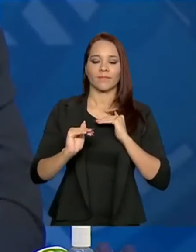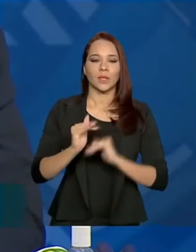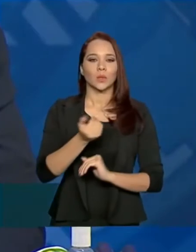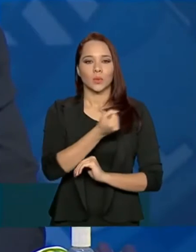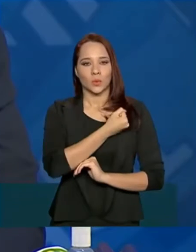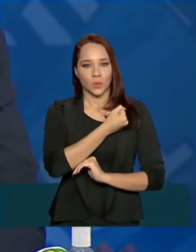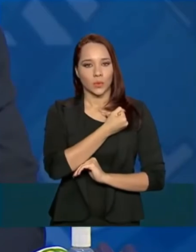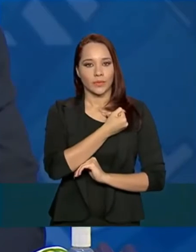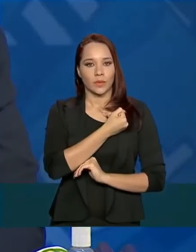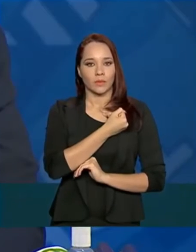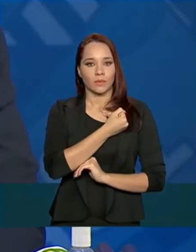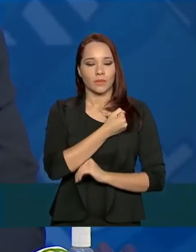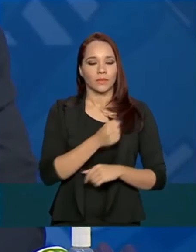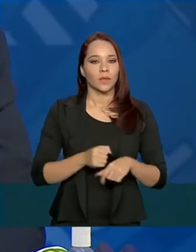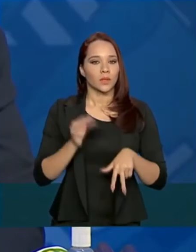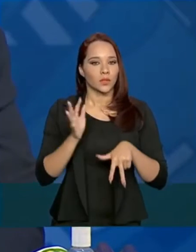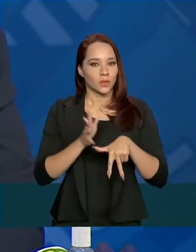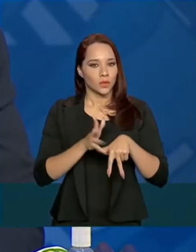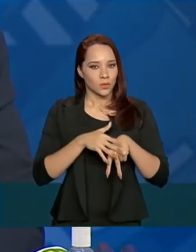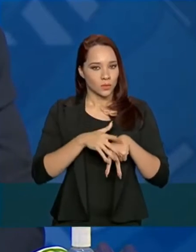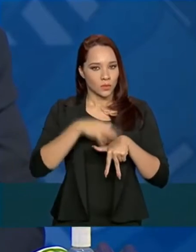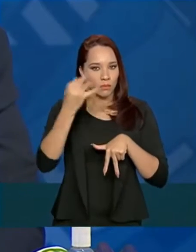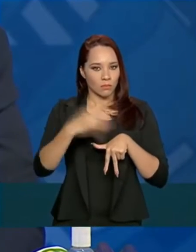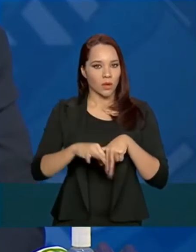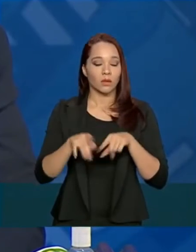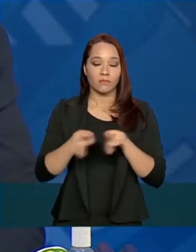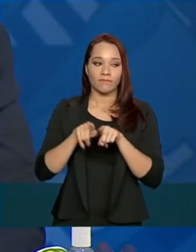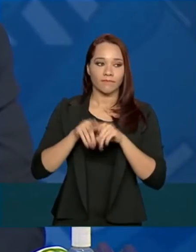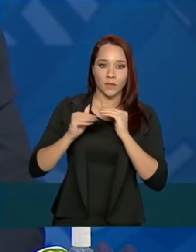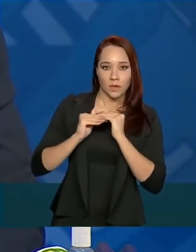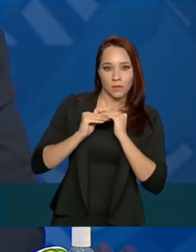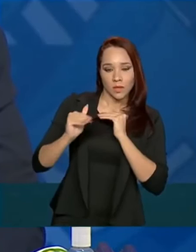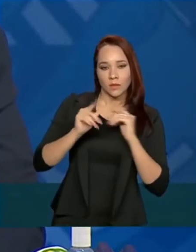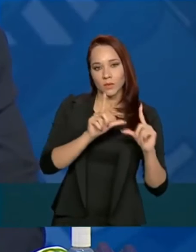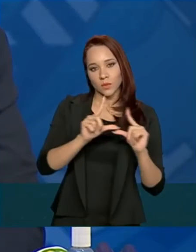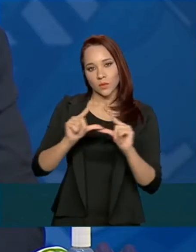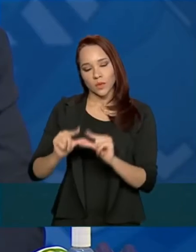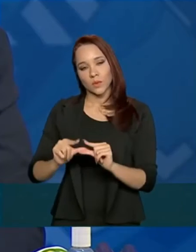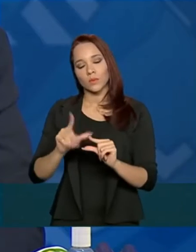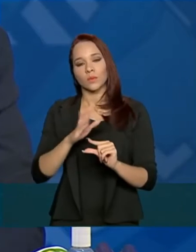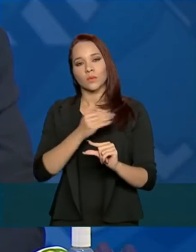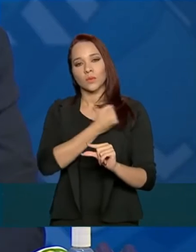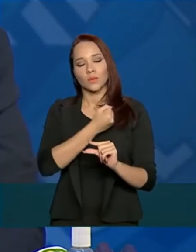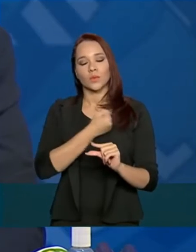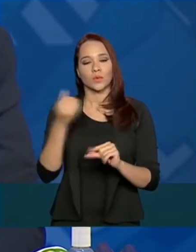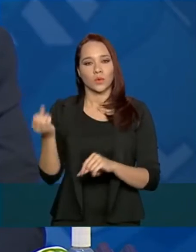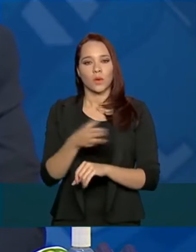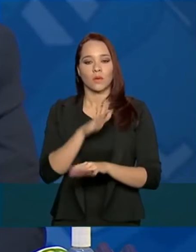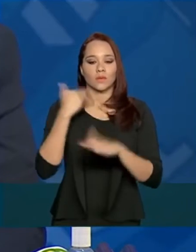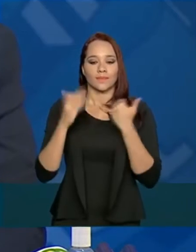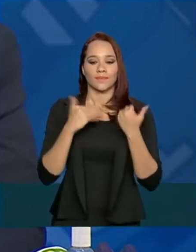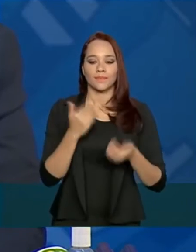número de casos, e uma estabilidade para uma diminuição dos números de óbitos, de novos óbitos,